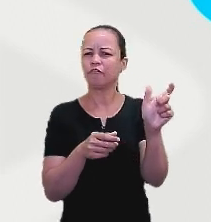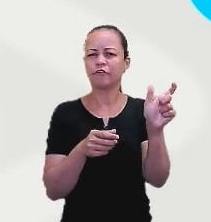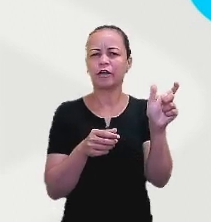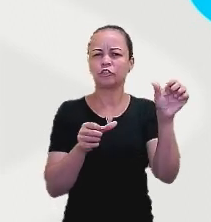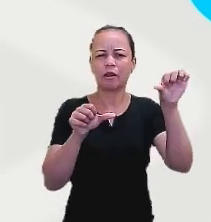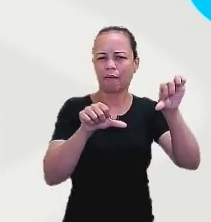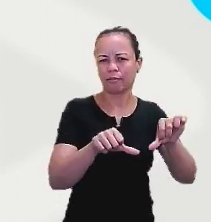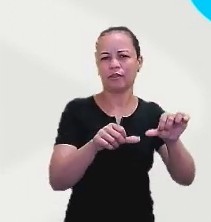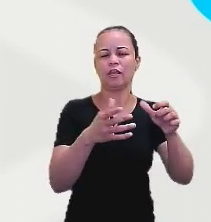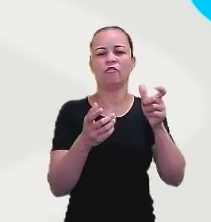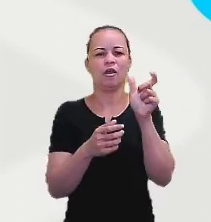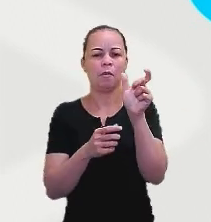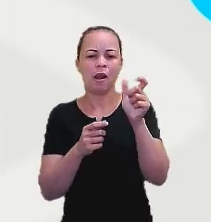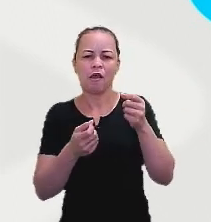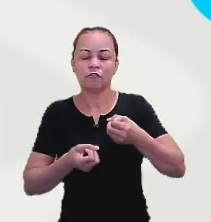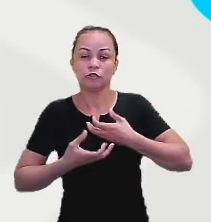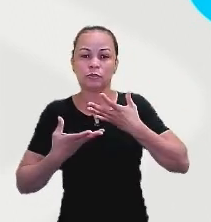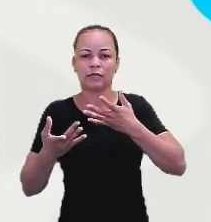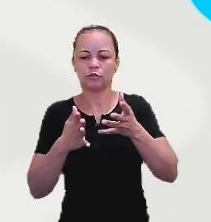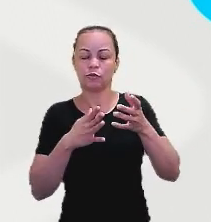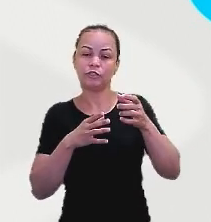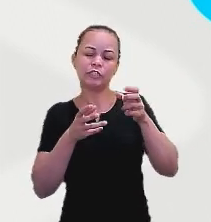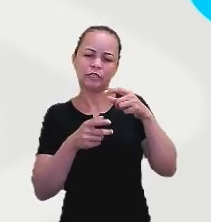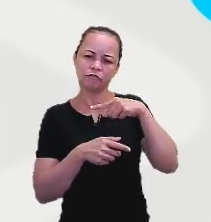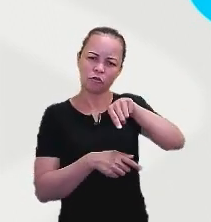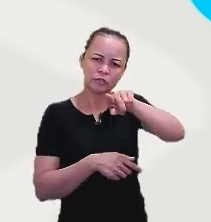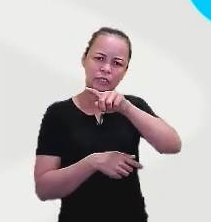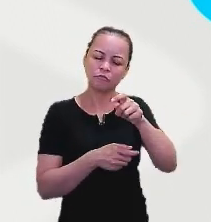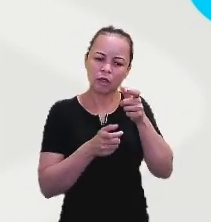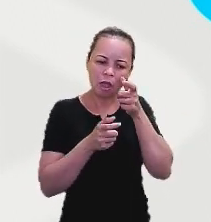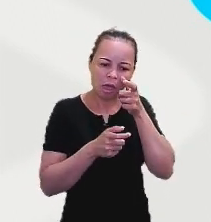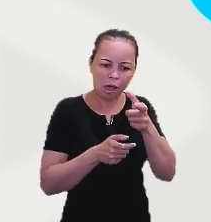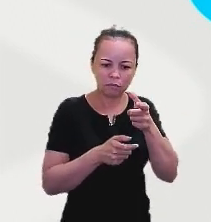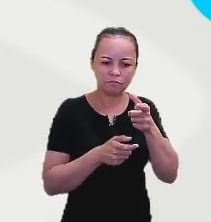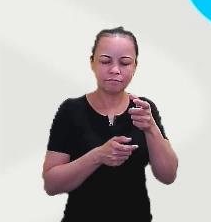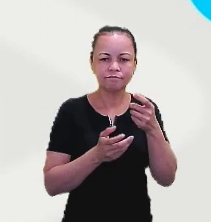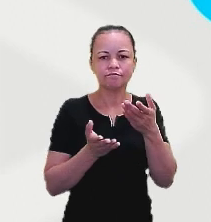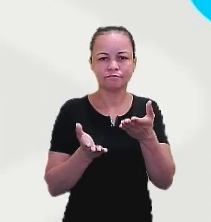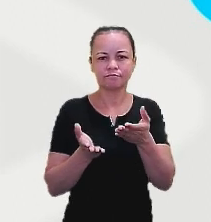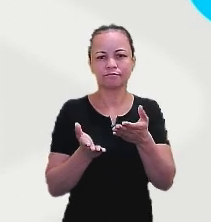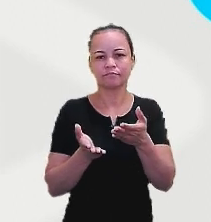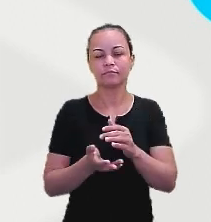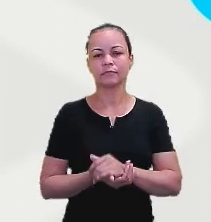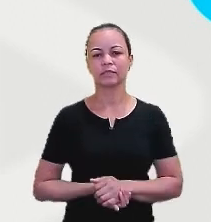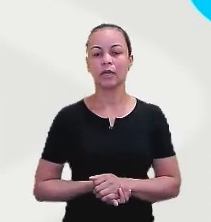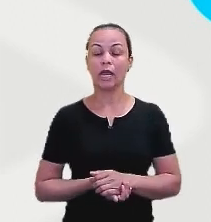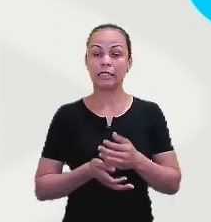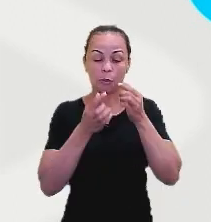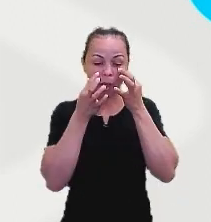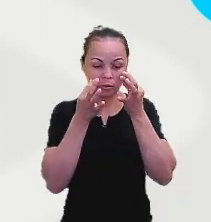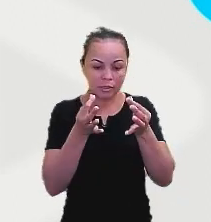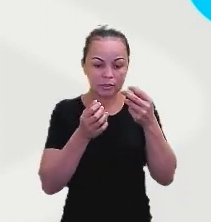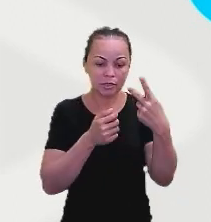negativas ou outras expressões, né, que chamem ali a sua atenção. Geralmente, a segunda leitura, ela é